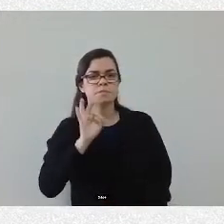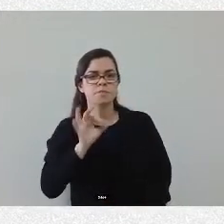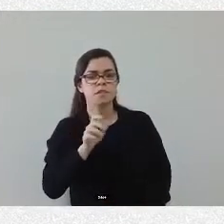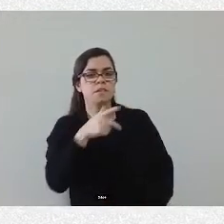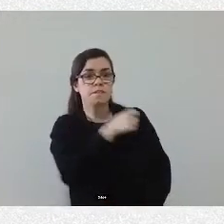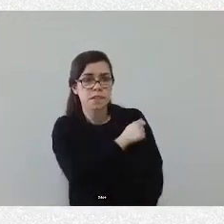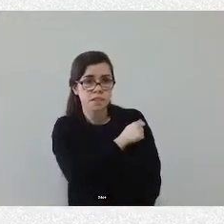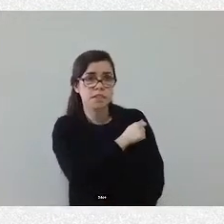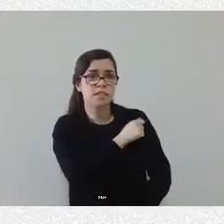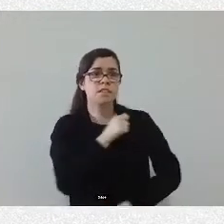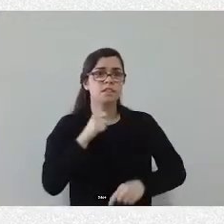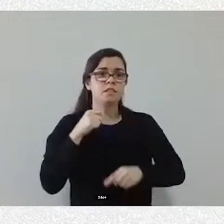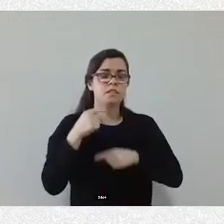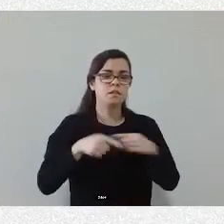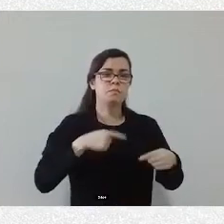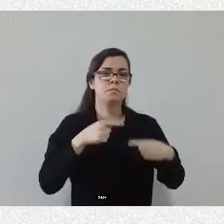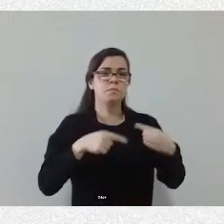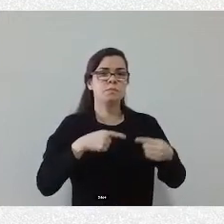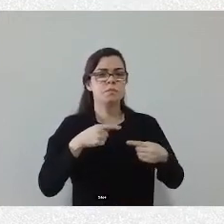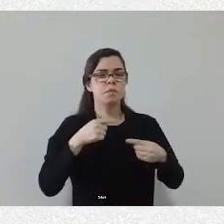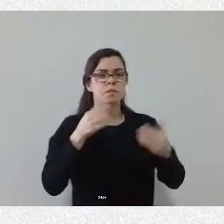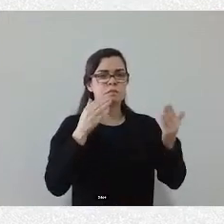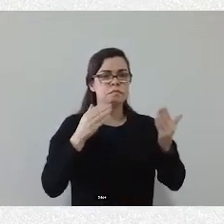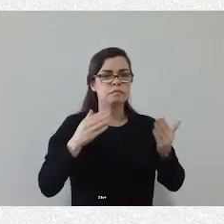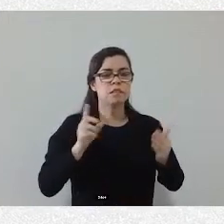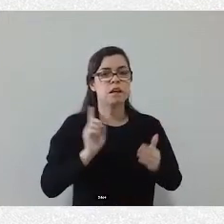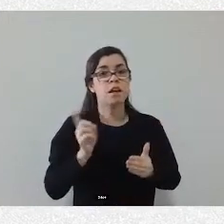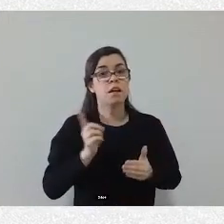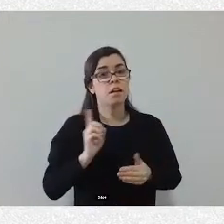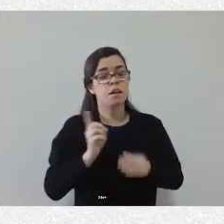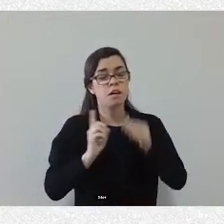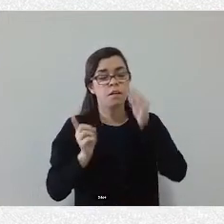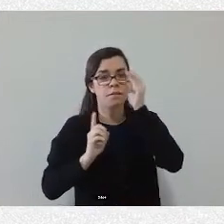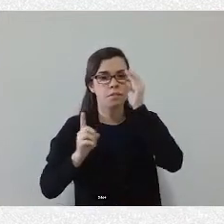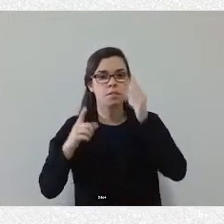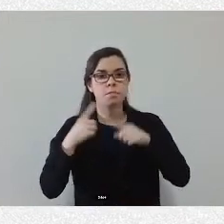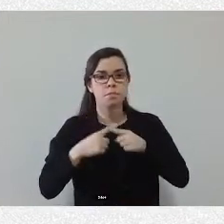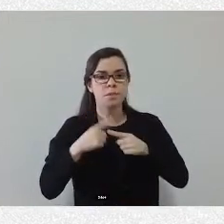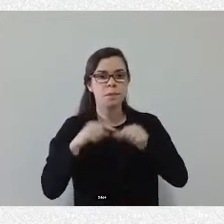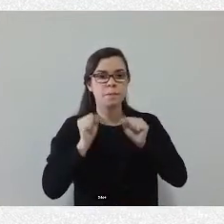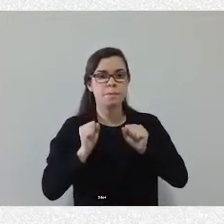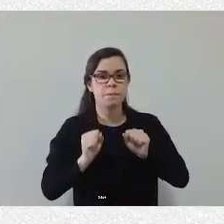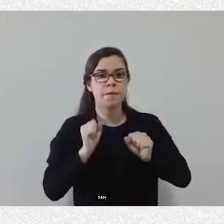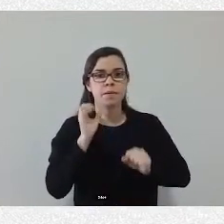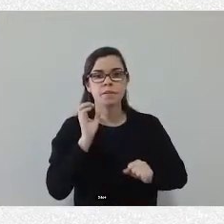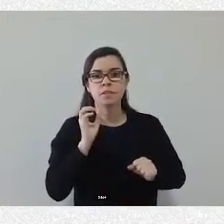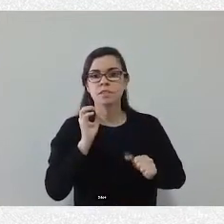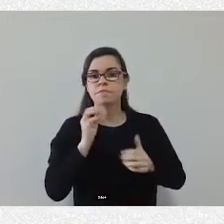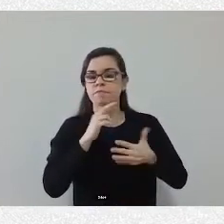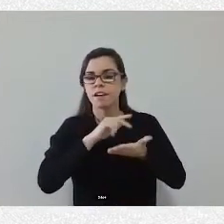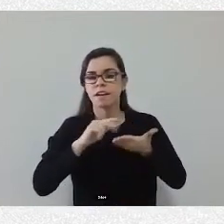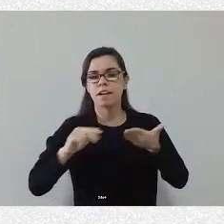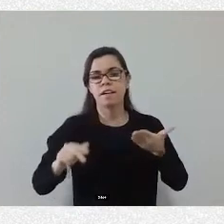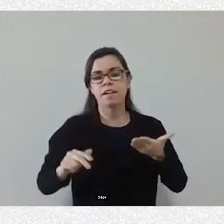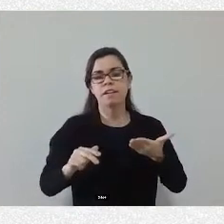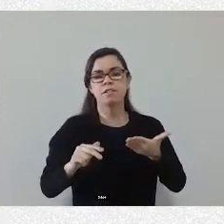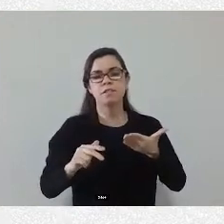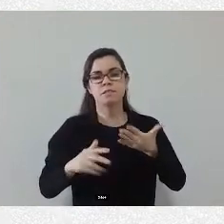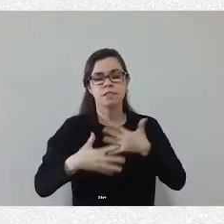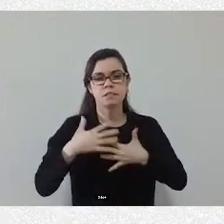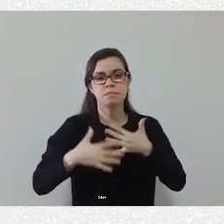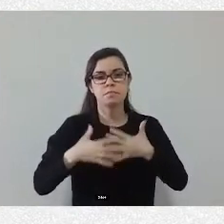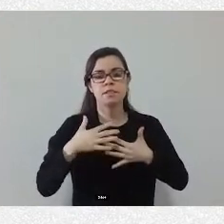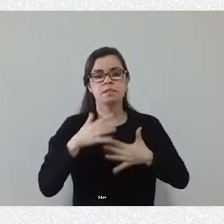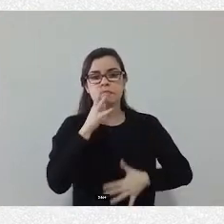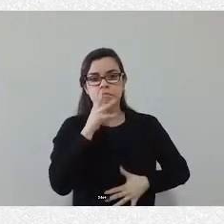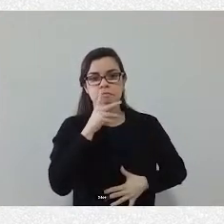inúmeros entraves, né, problemas, às vezes até contraindicação em relação ao recebimento de vacinas. Então, não é, né, uma condição